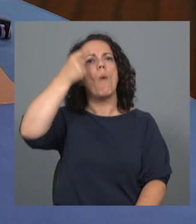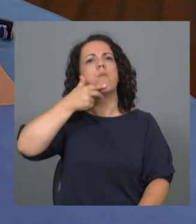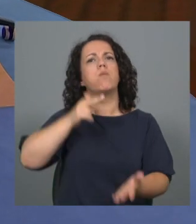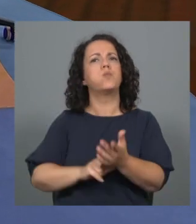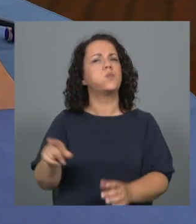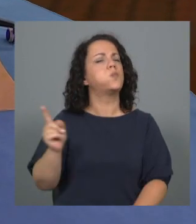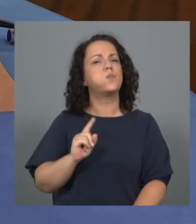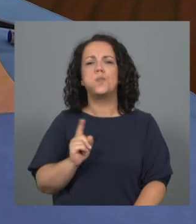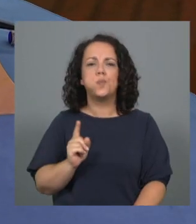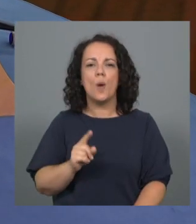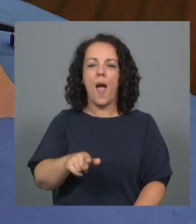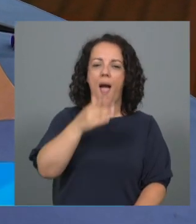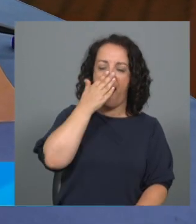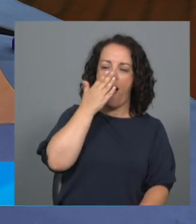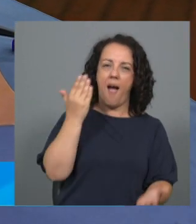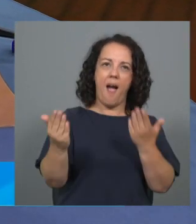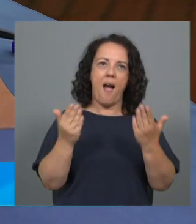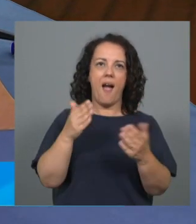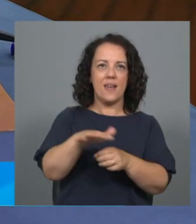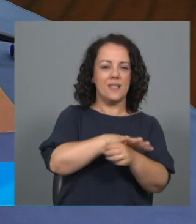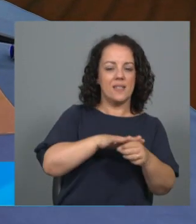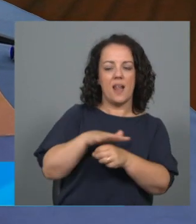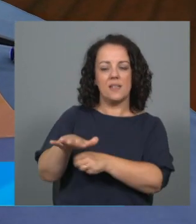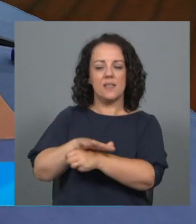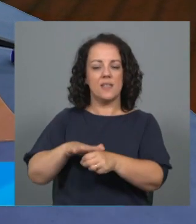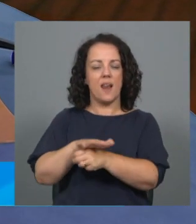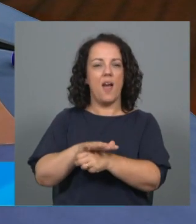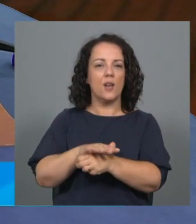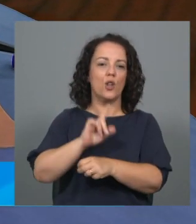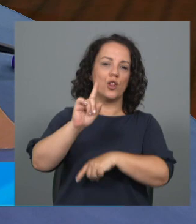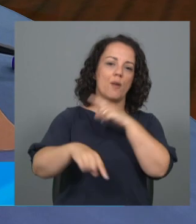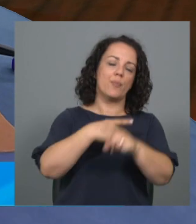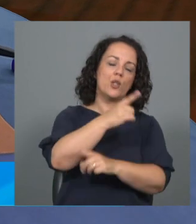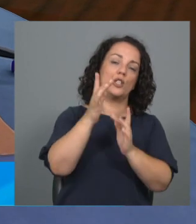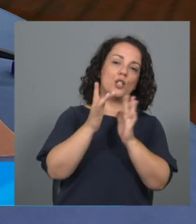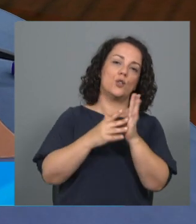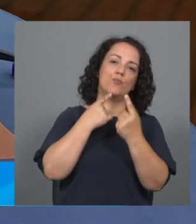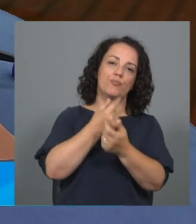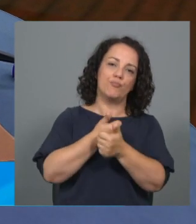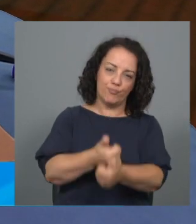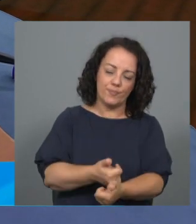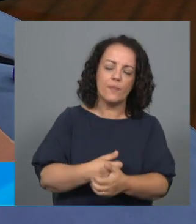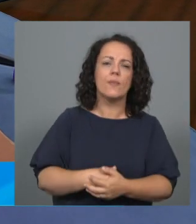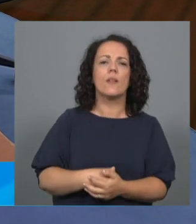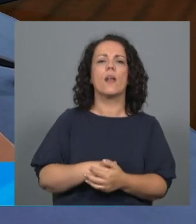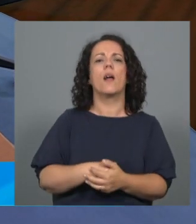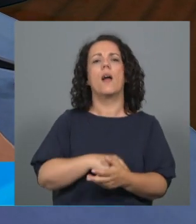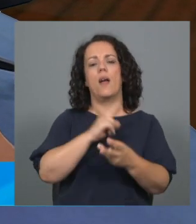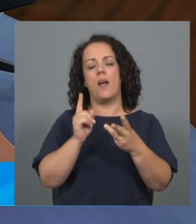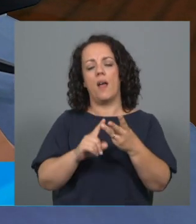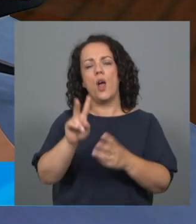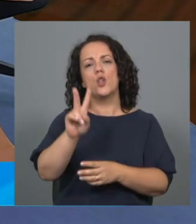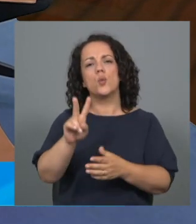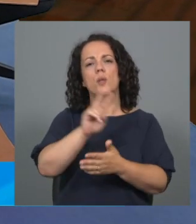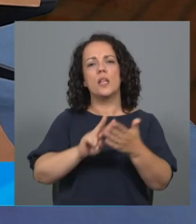temos aqui um bocadinho o mesmo cenário que depois Jesus vai interpelar aqueles que o querem seguir. E o cenário da carta aos Efésios, que está na segunda